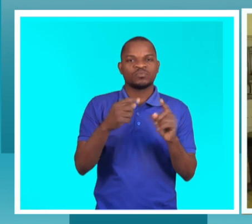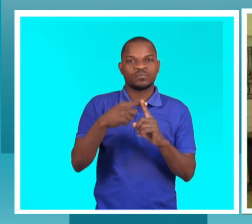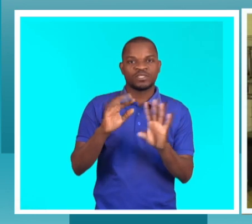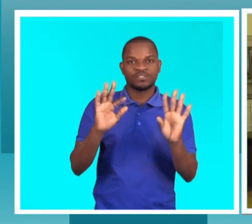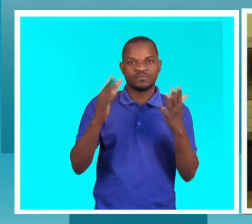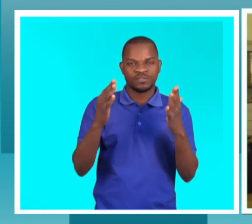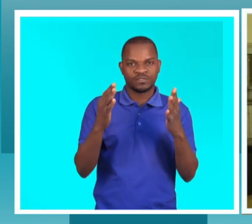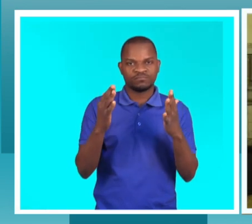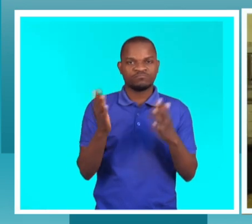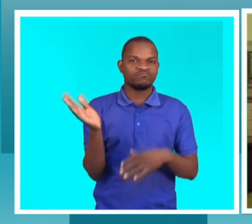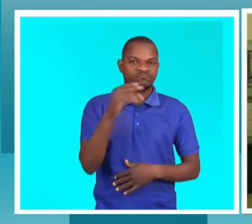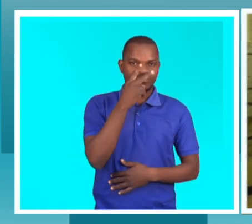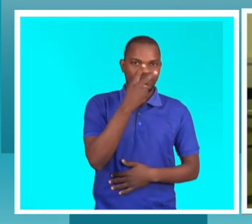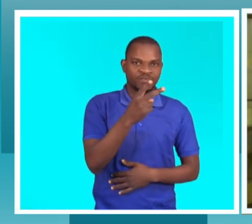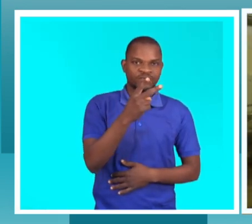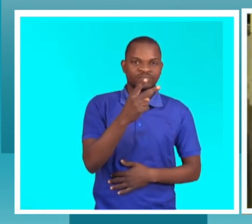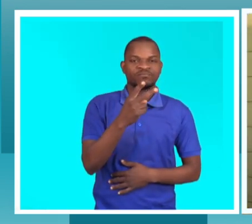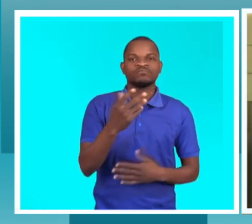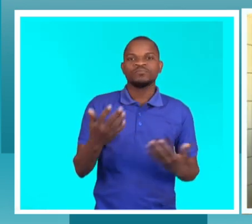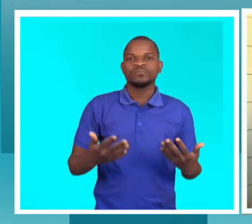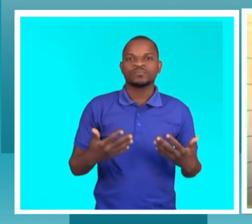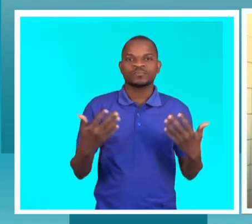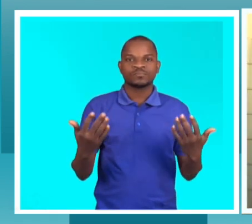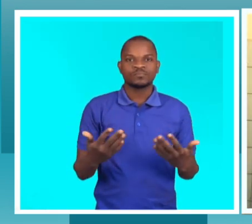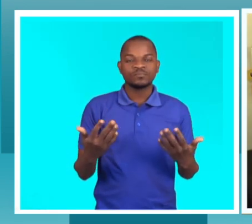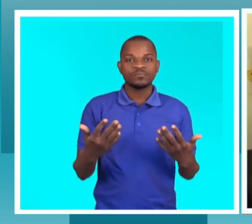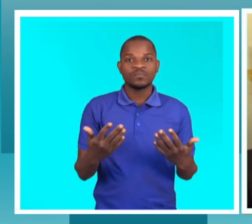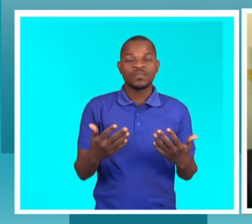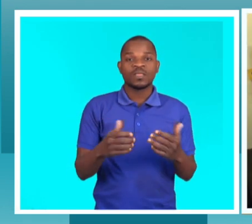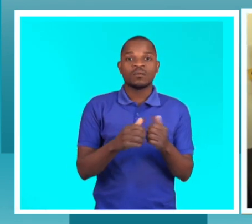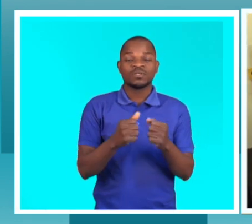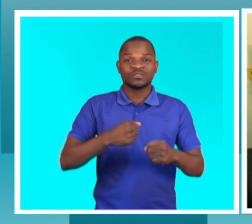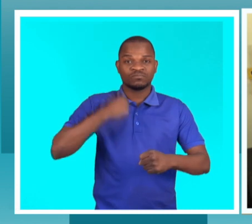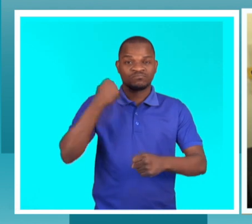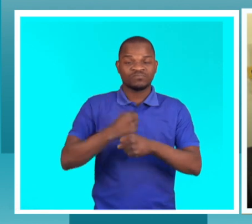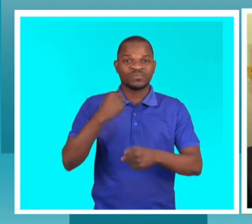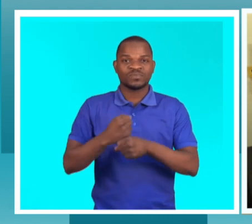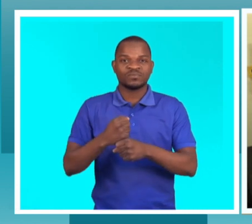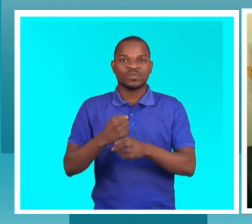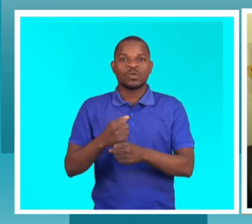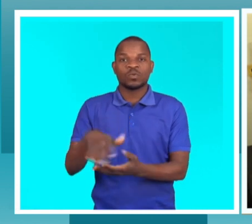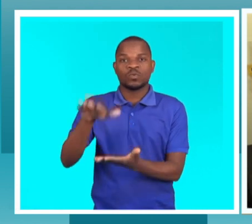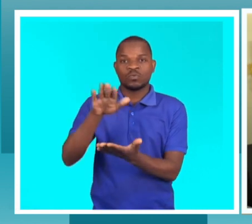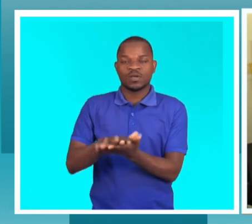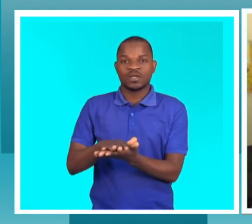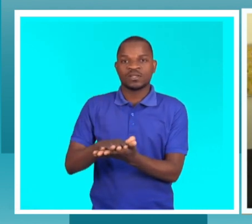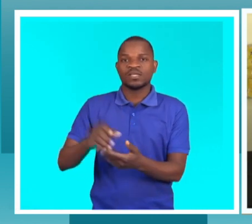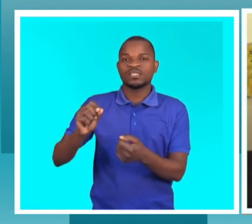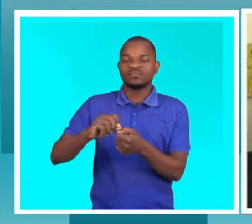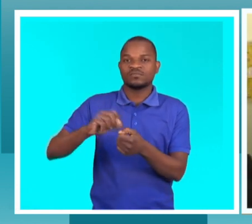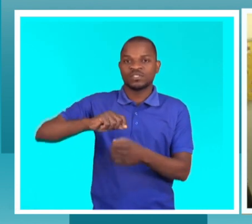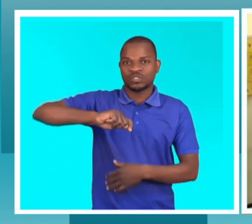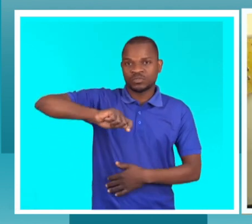trabalhar numa unidade de alimentação,